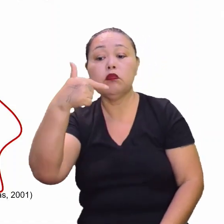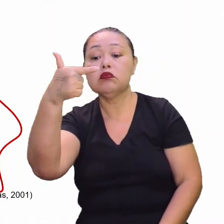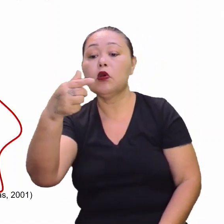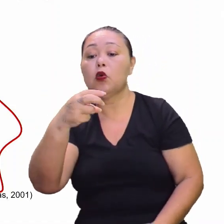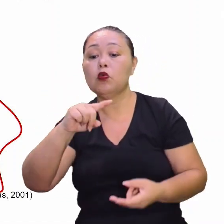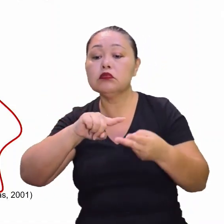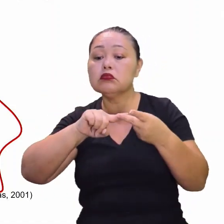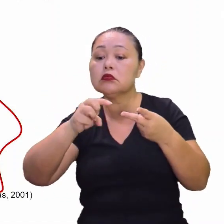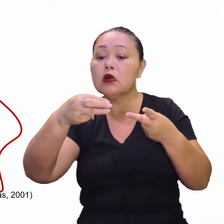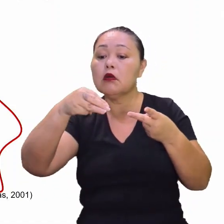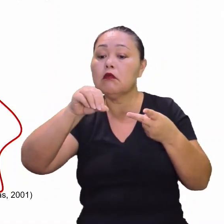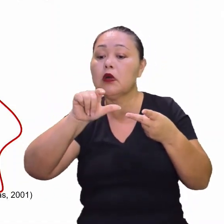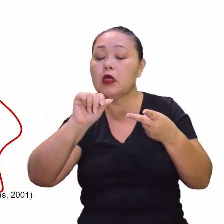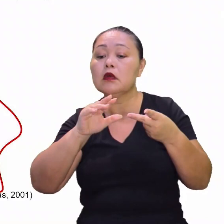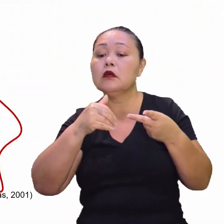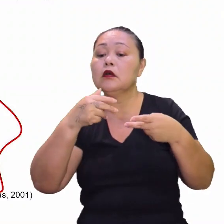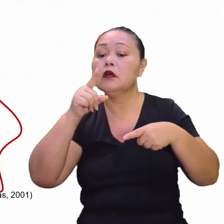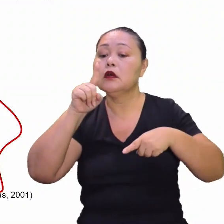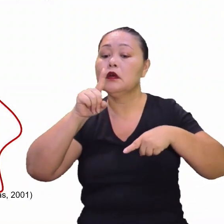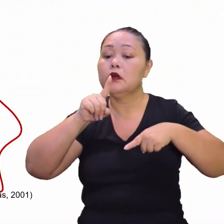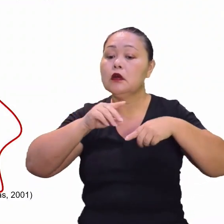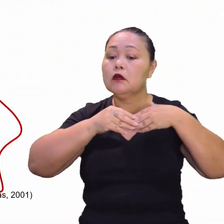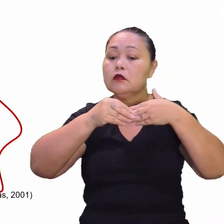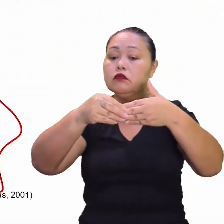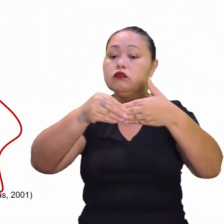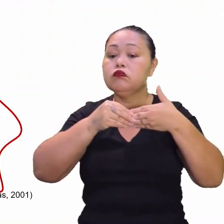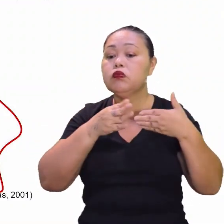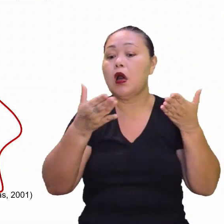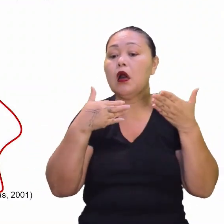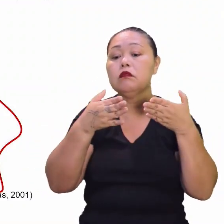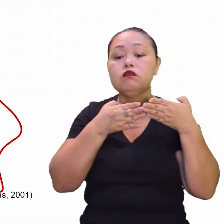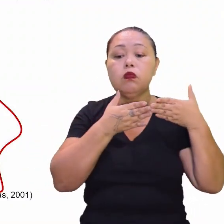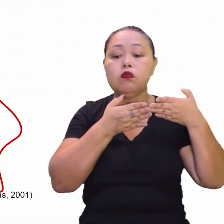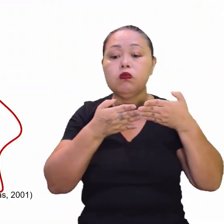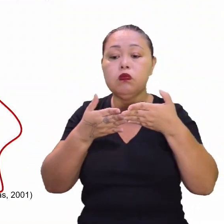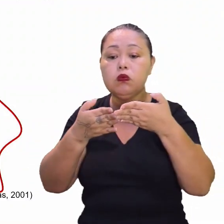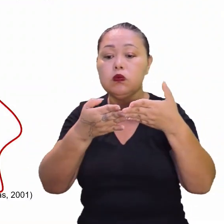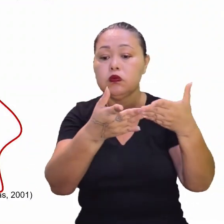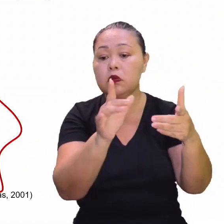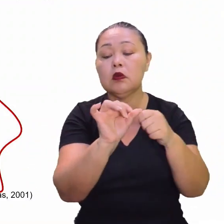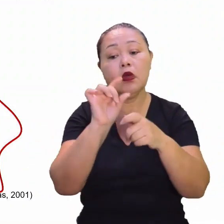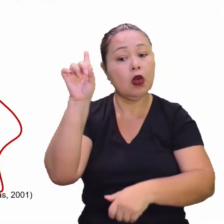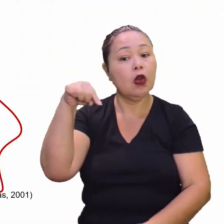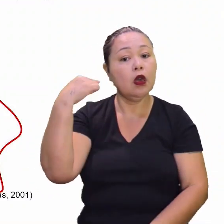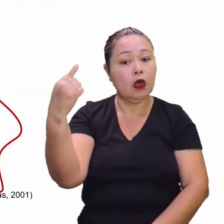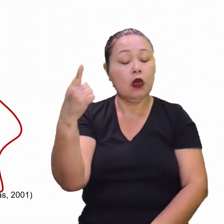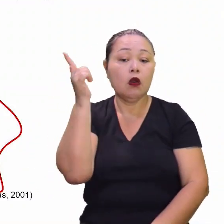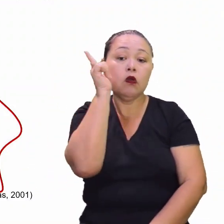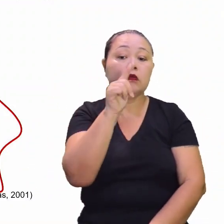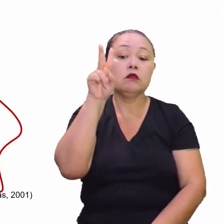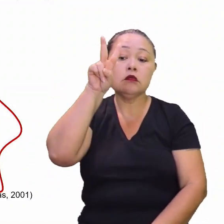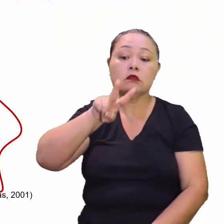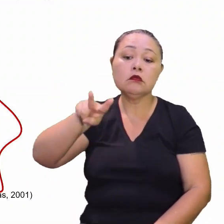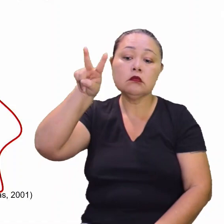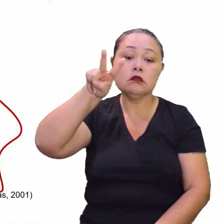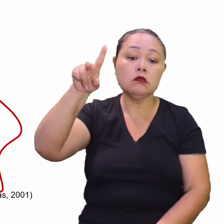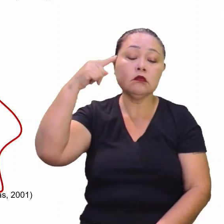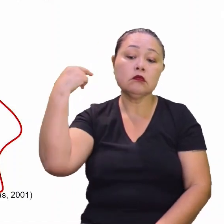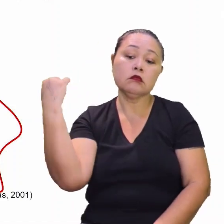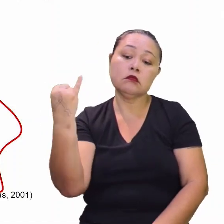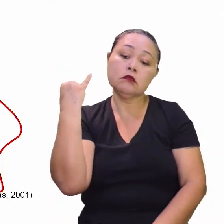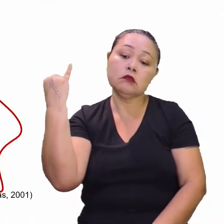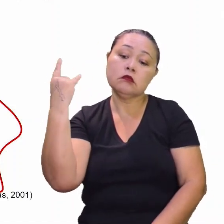outro modal de transporte, que é o transporte hidroviário. Então, nesse mapa, a gente consegue visualizar